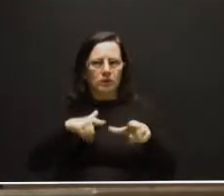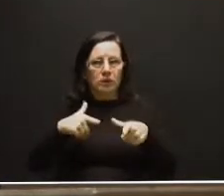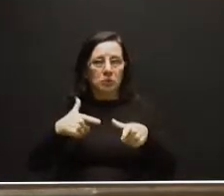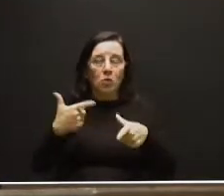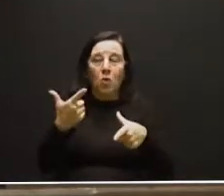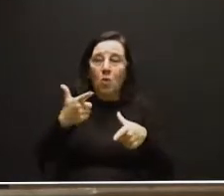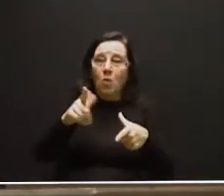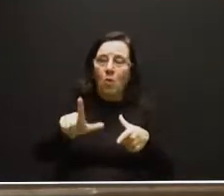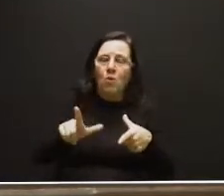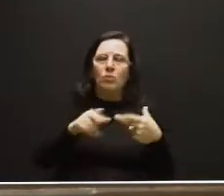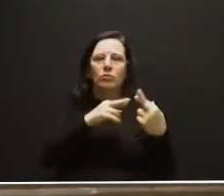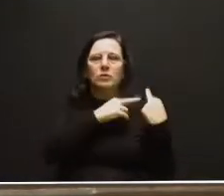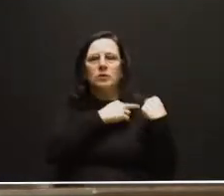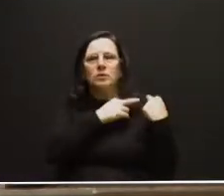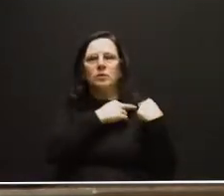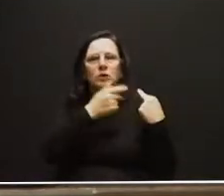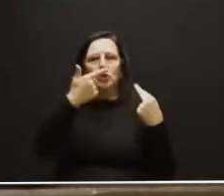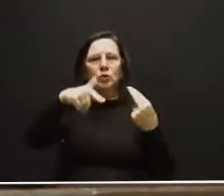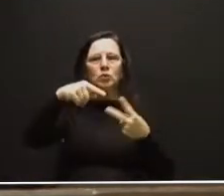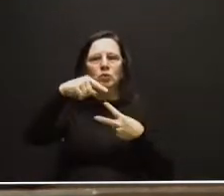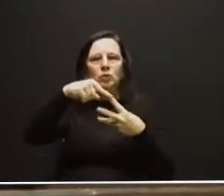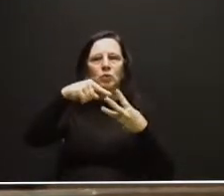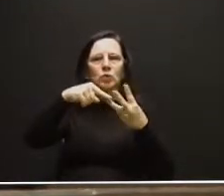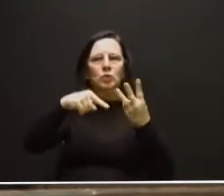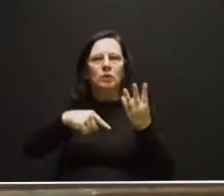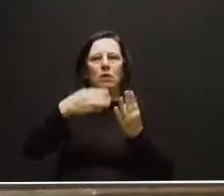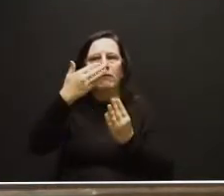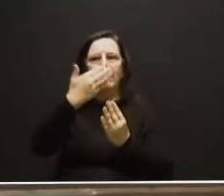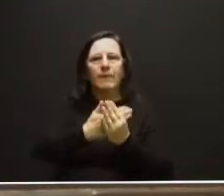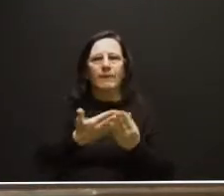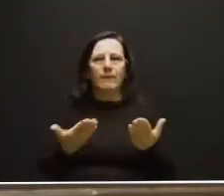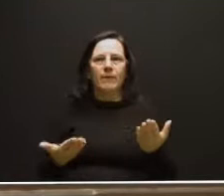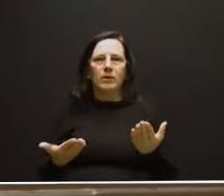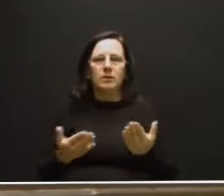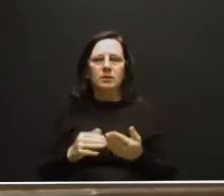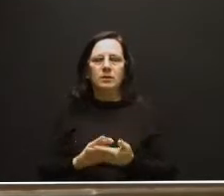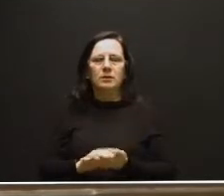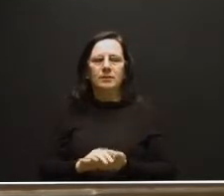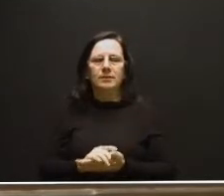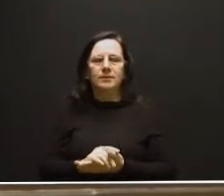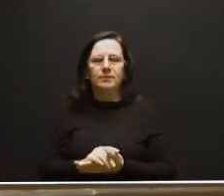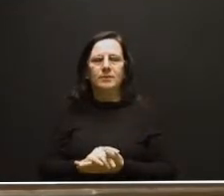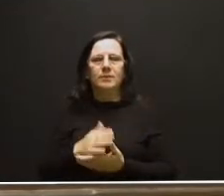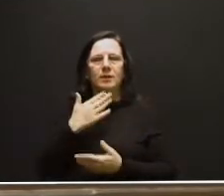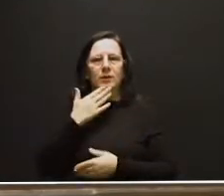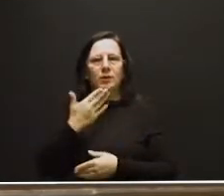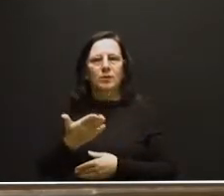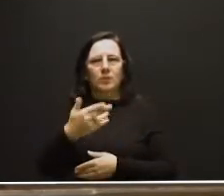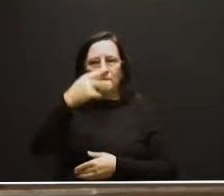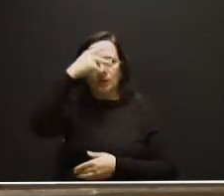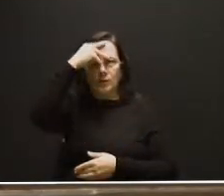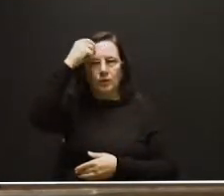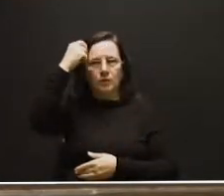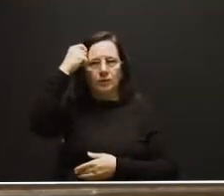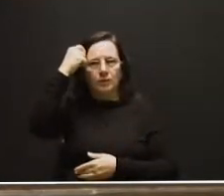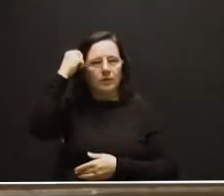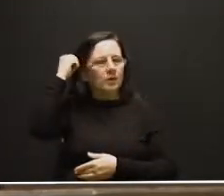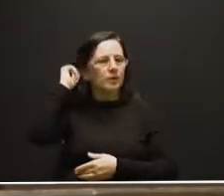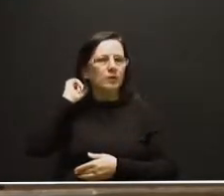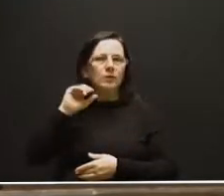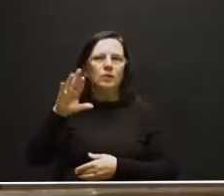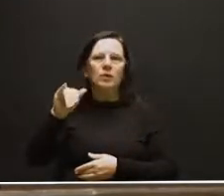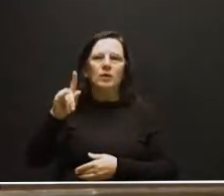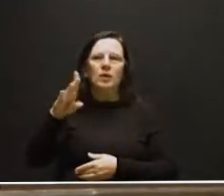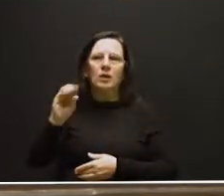competência para gerir as outras pastas então fica aqui mais uma vez meu apelo ao prefeito ademário que